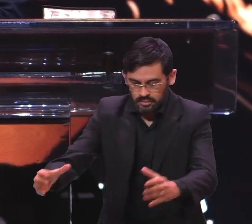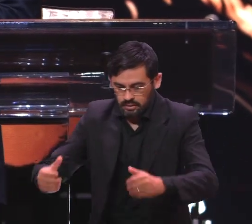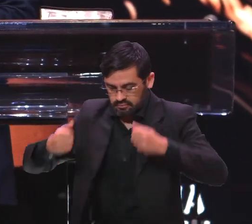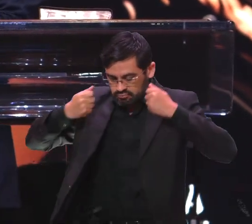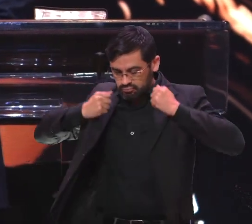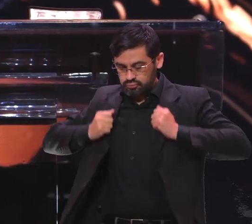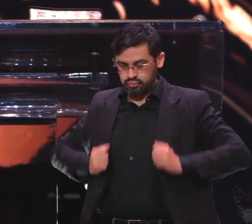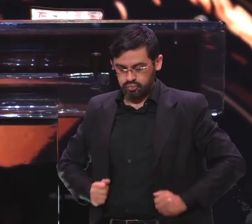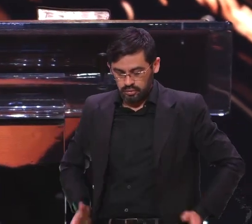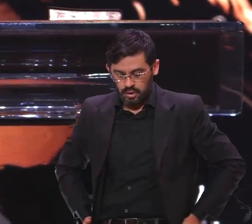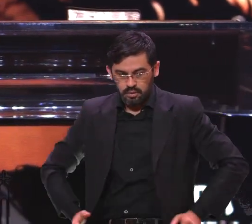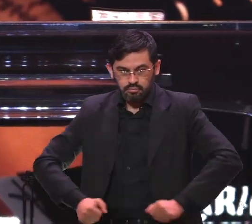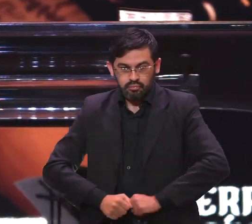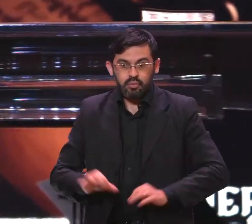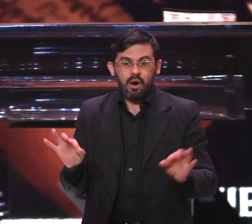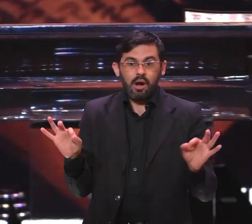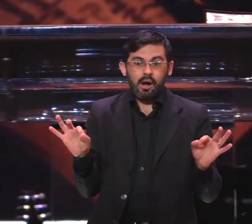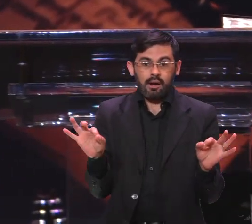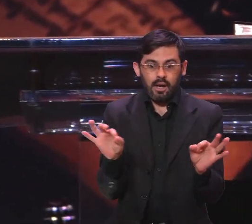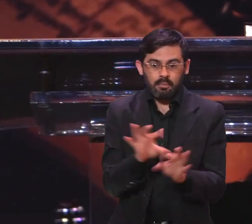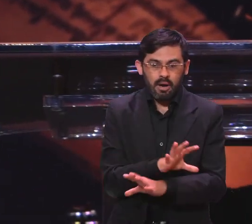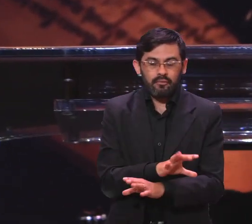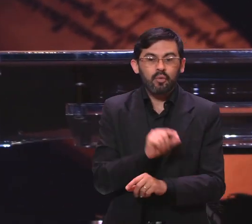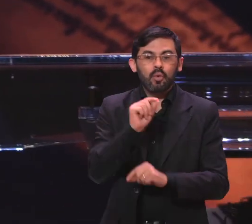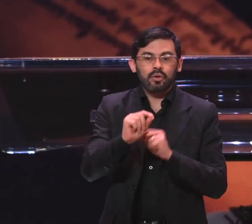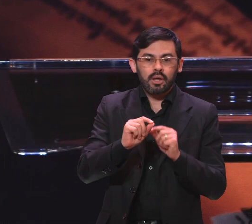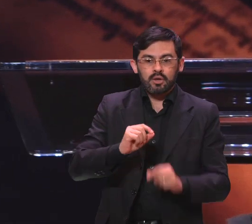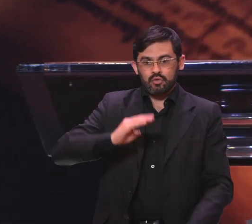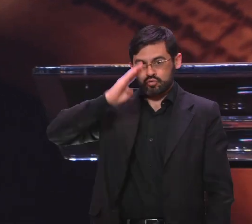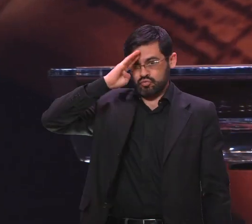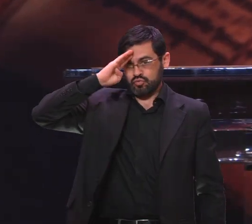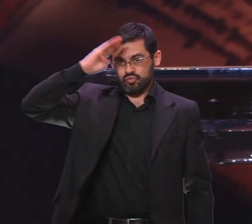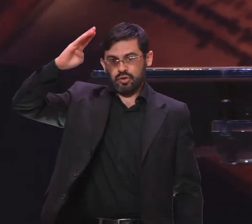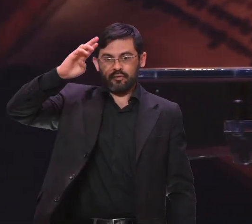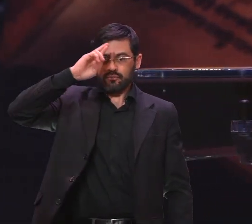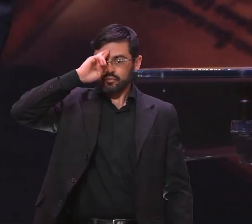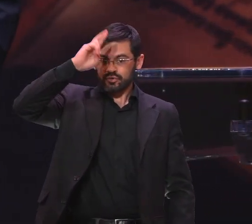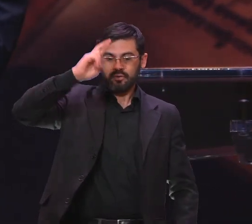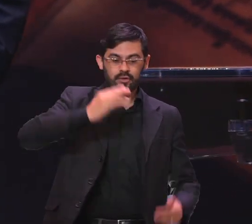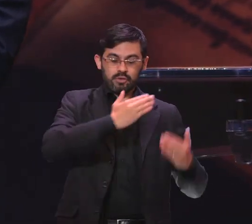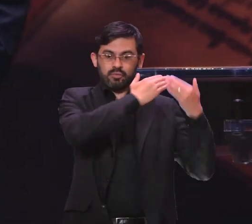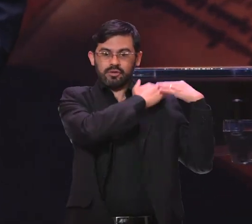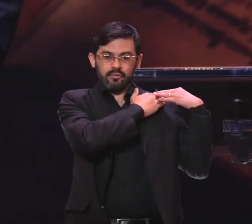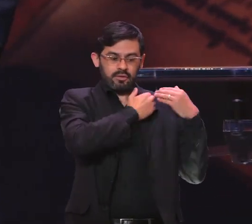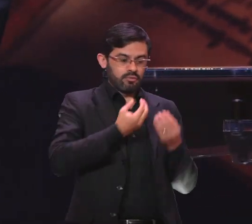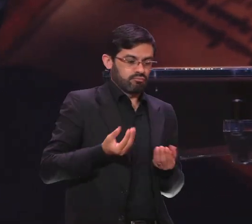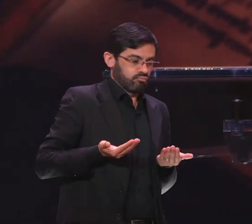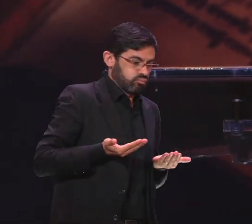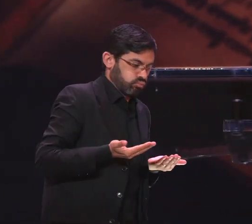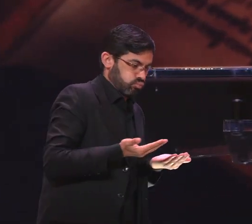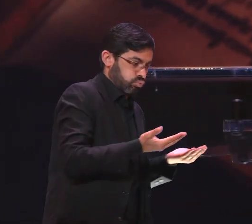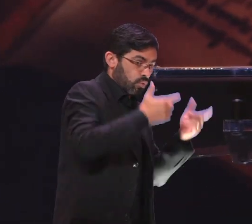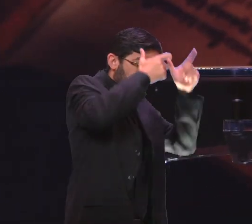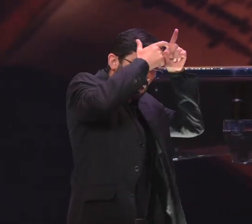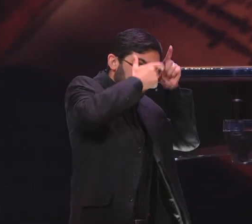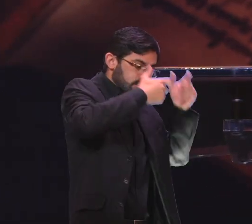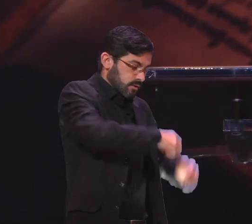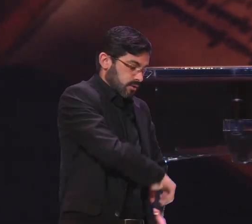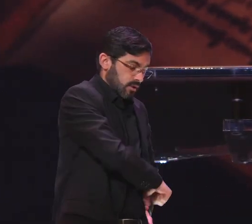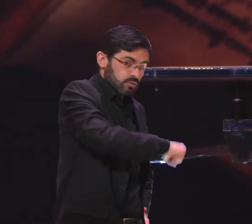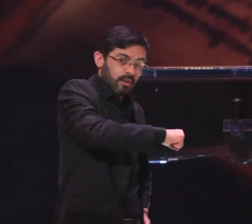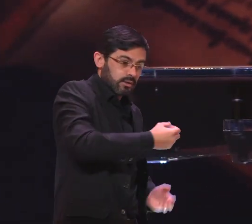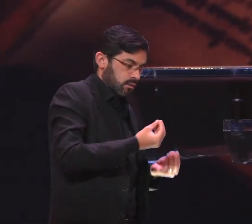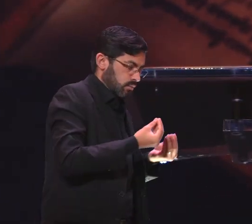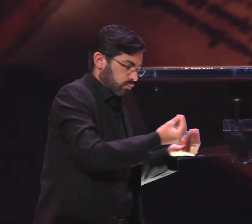peça. E quando terminavam de se vestir, normalmente era o escudeiro que trazia o capacete e a espada.